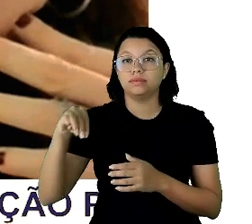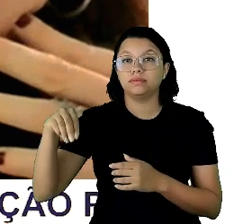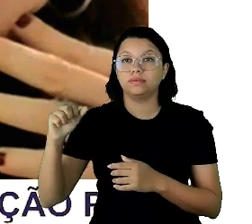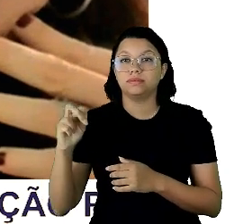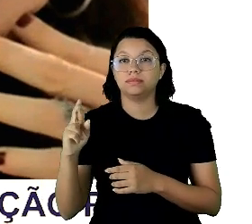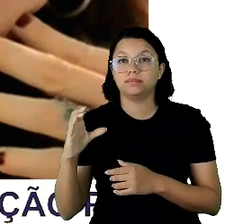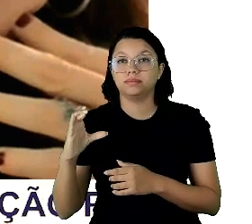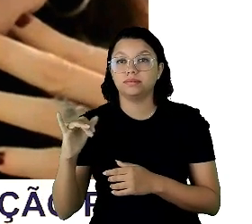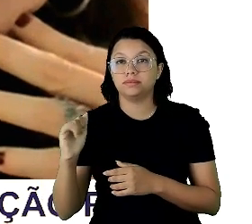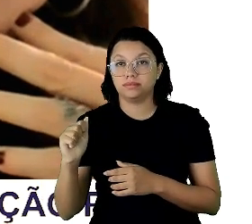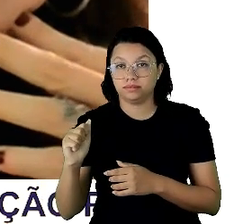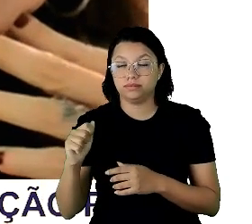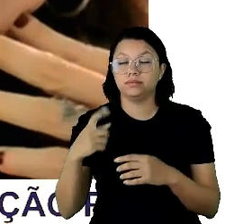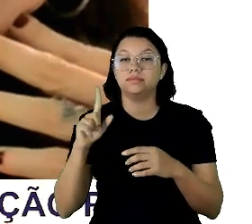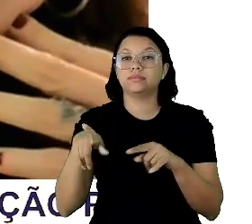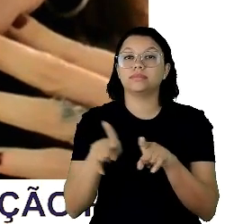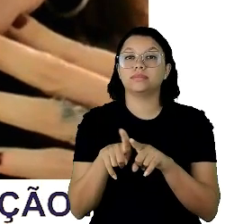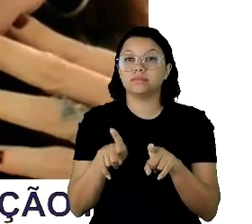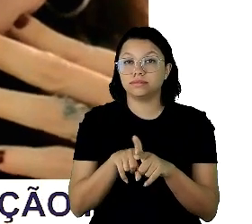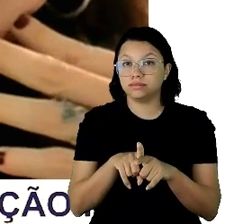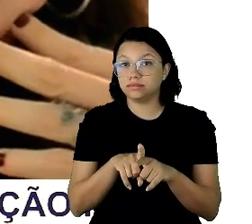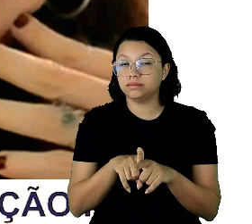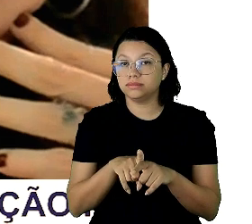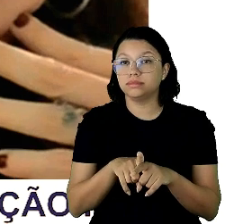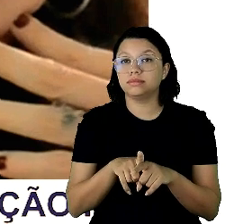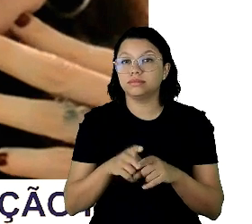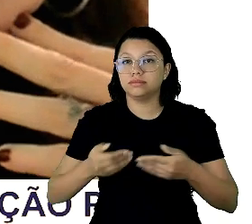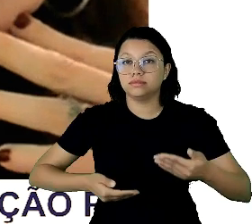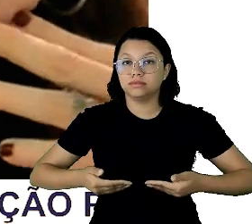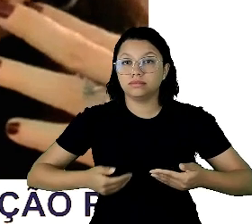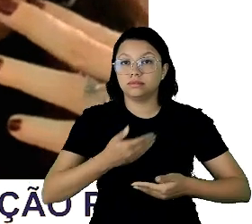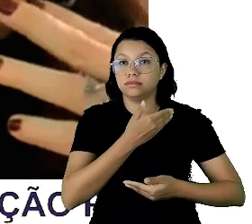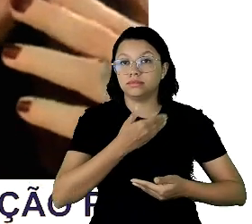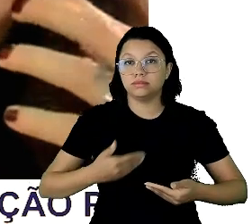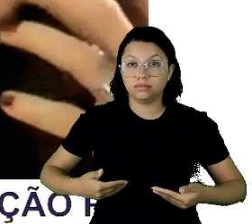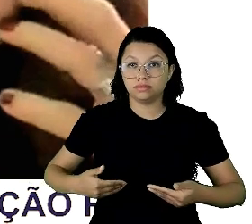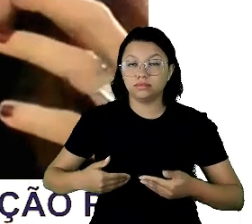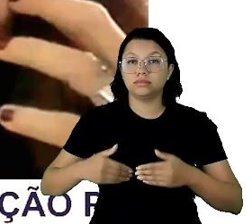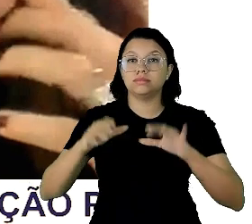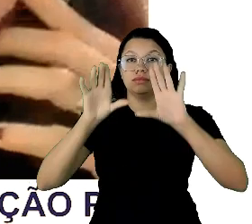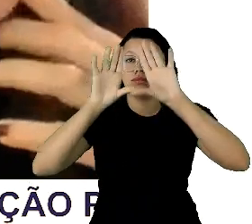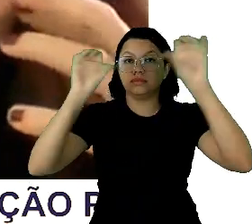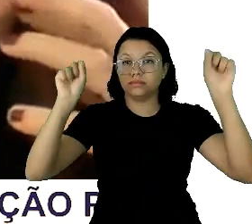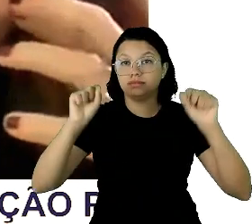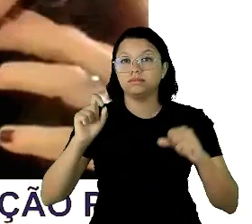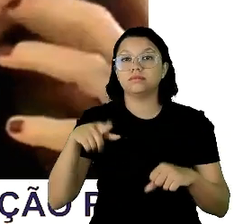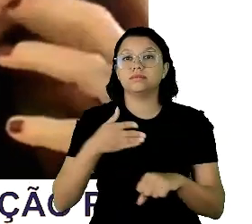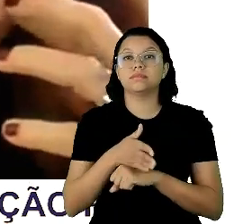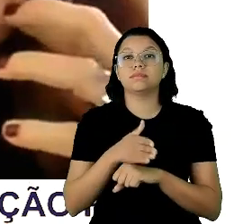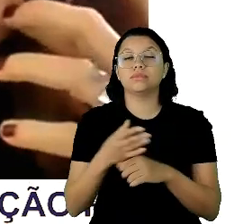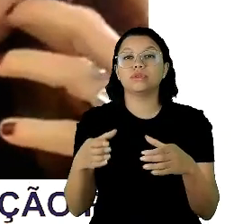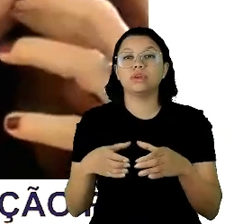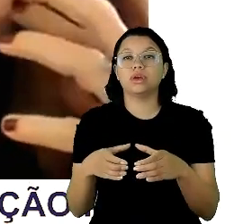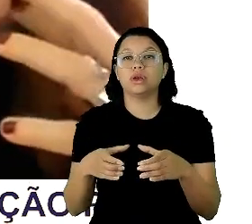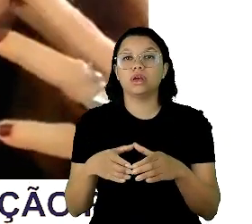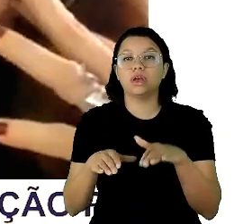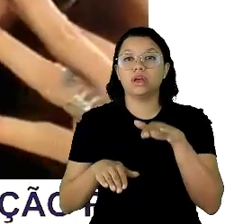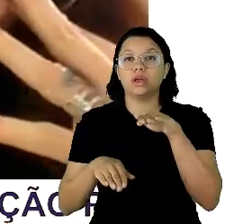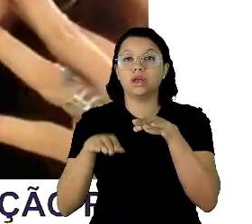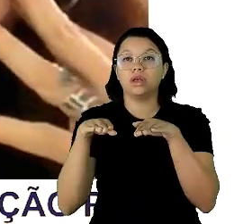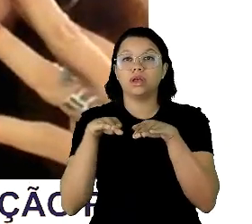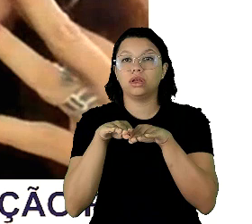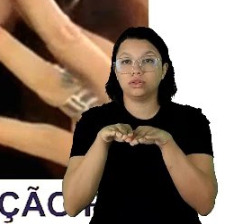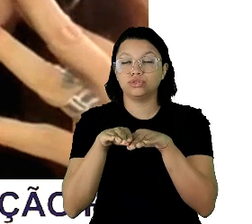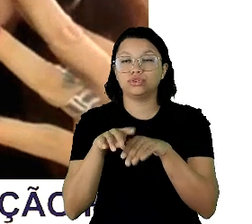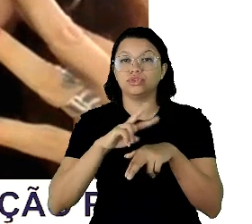também servidora do tribunal, e ela é membro da Comissão de Equidade de Gênero, e pergunta o